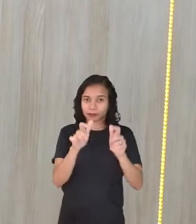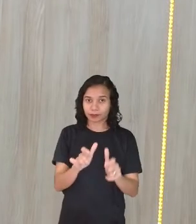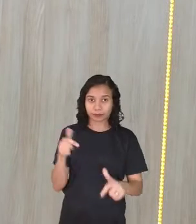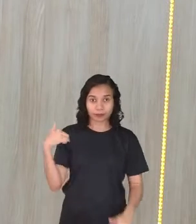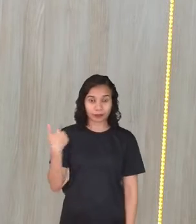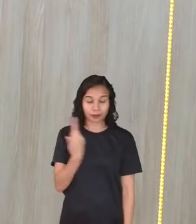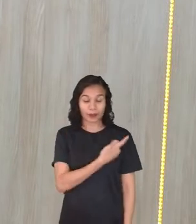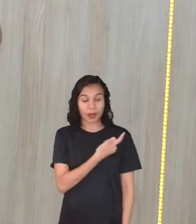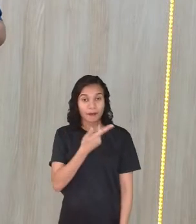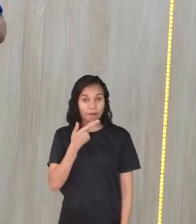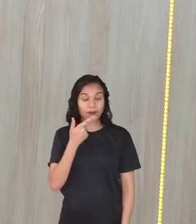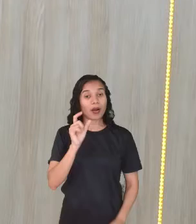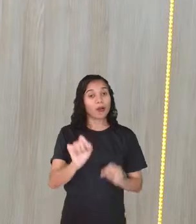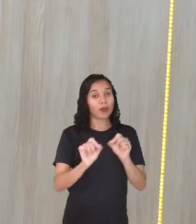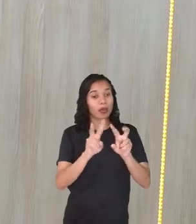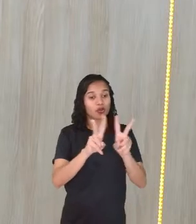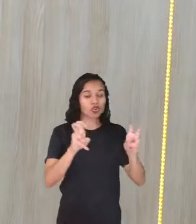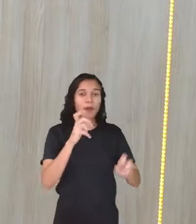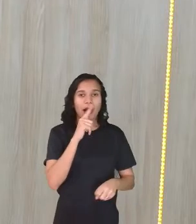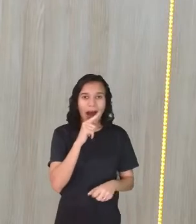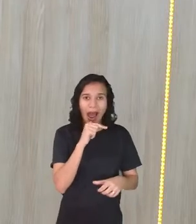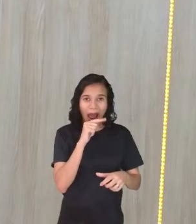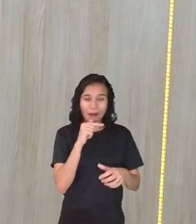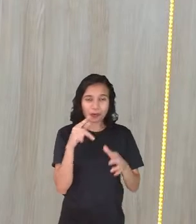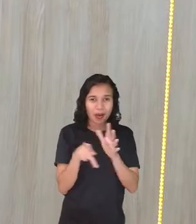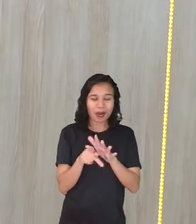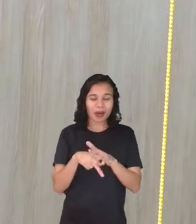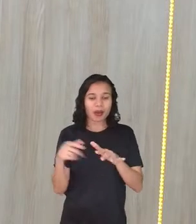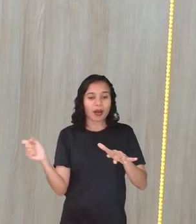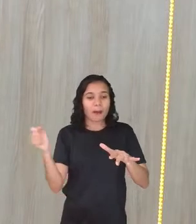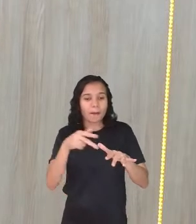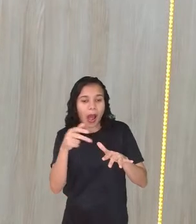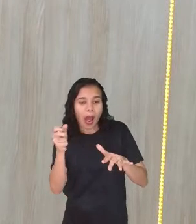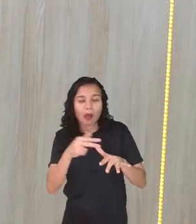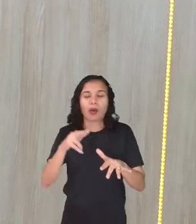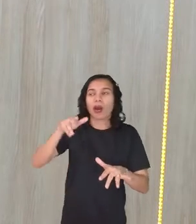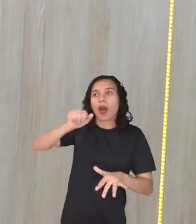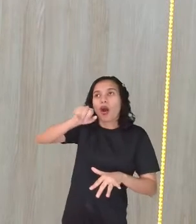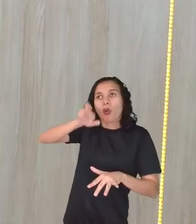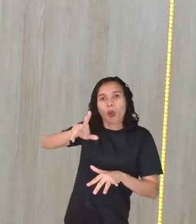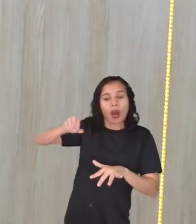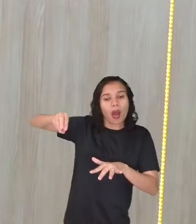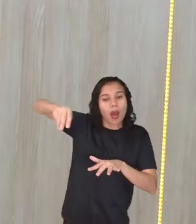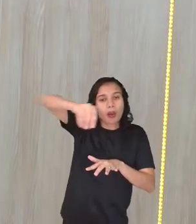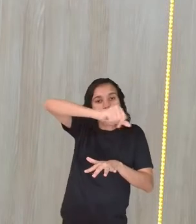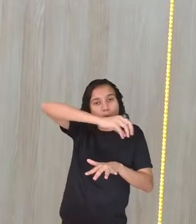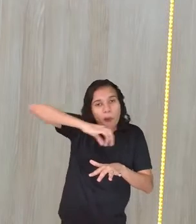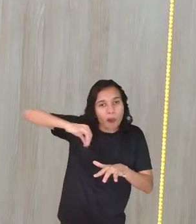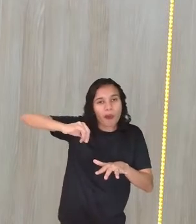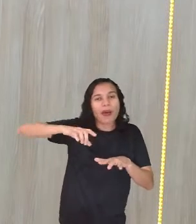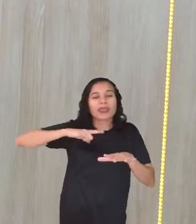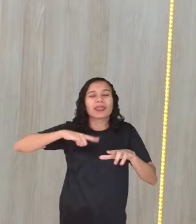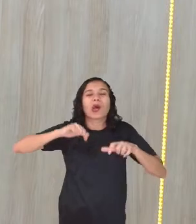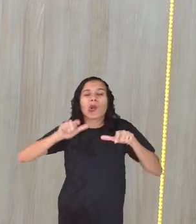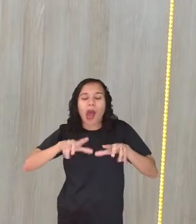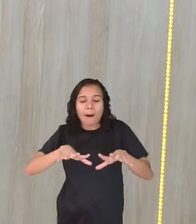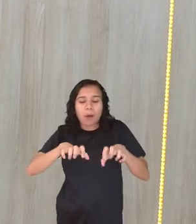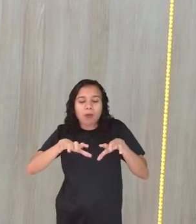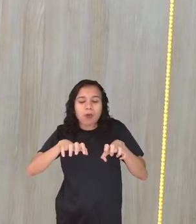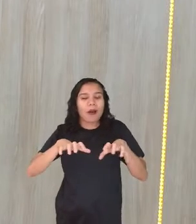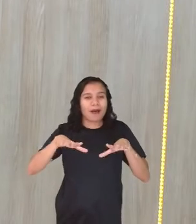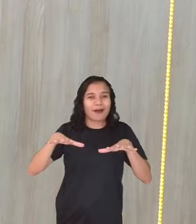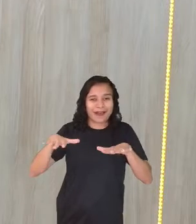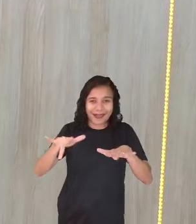a respeito da água, sim, na irrigação, a questão do ar, a questão de colocar e deixar essa terra fofinha, que a gente